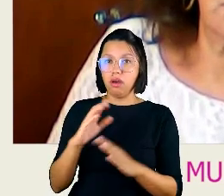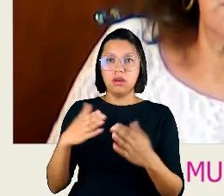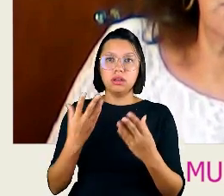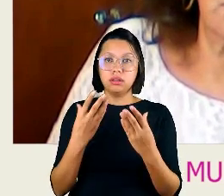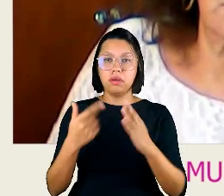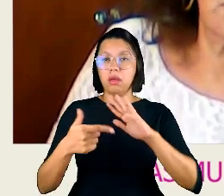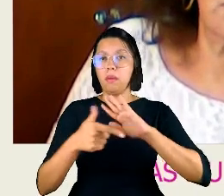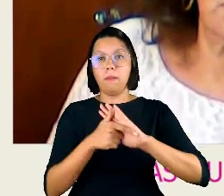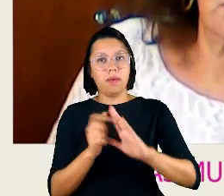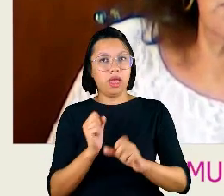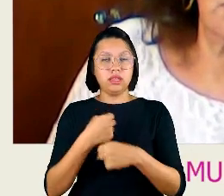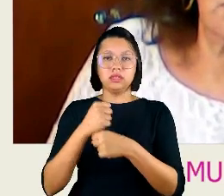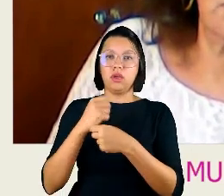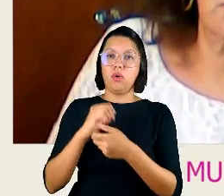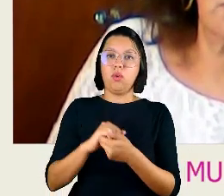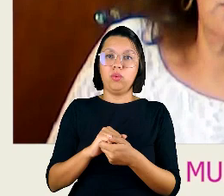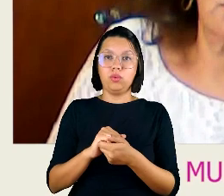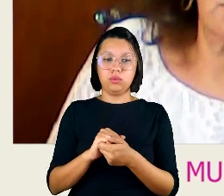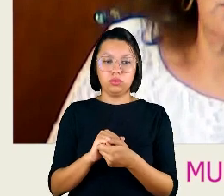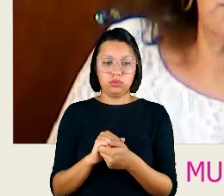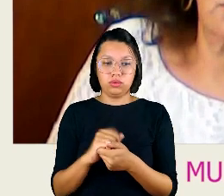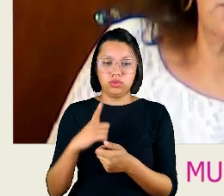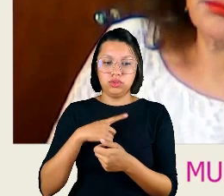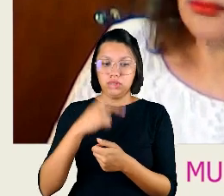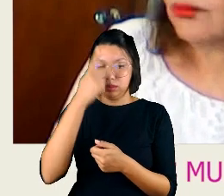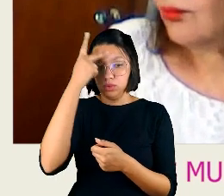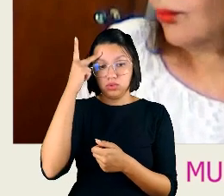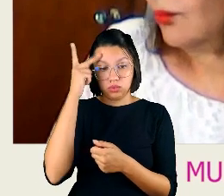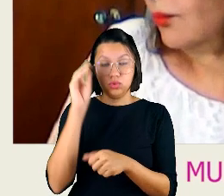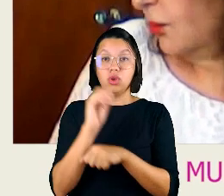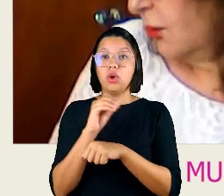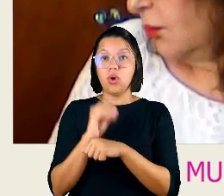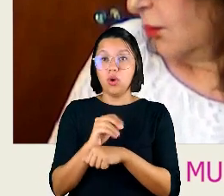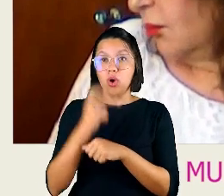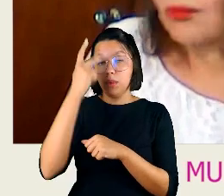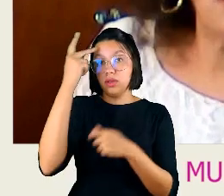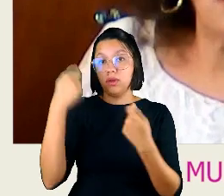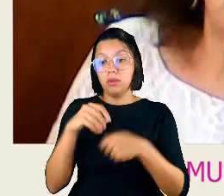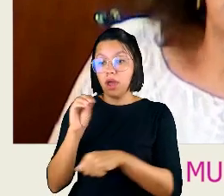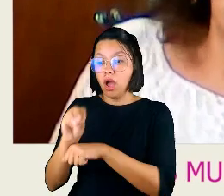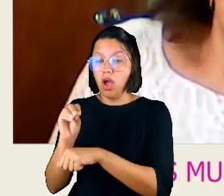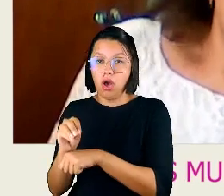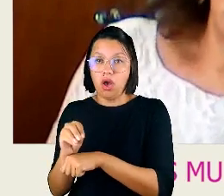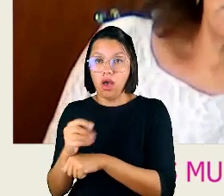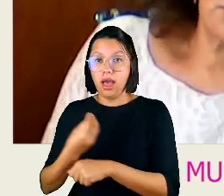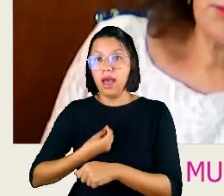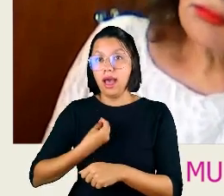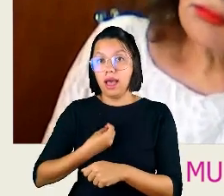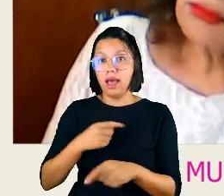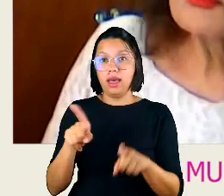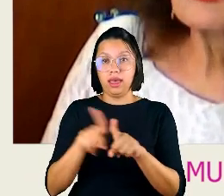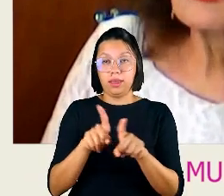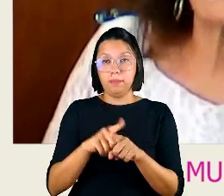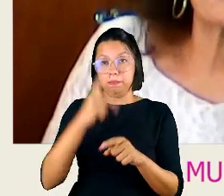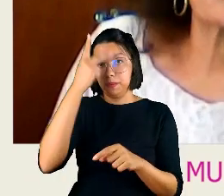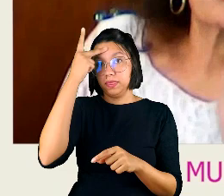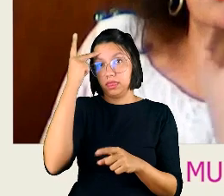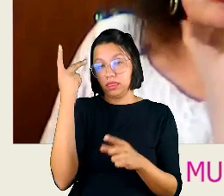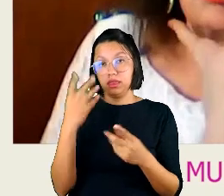construção de que tem pessoas que cuidam, pessoas que precisam ser cuidadas, também existem pessoas que são totalmente relegadas, ou seja,